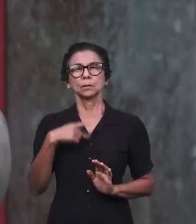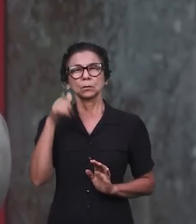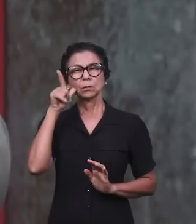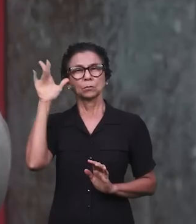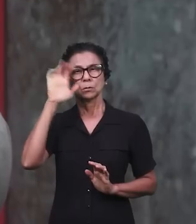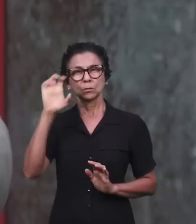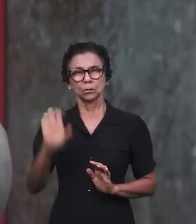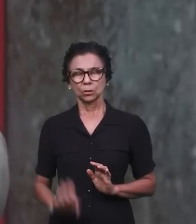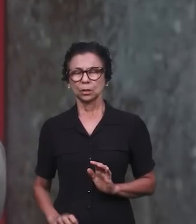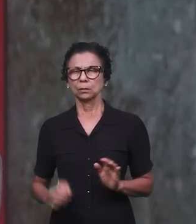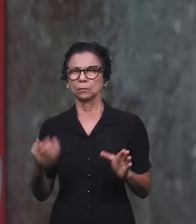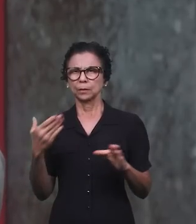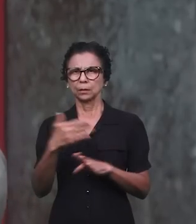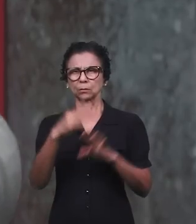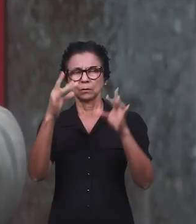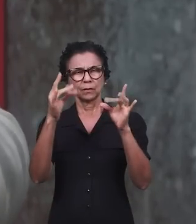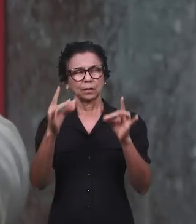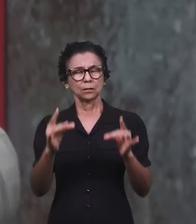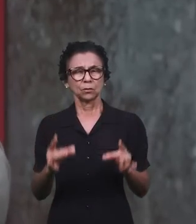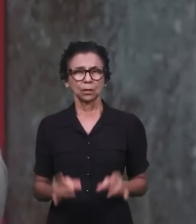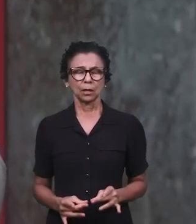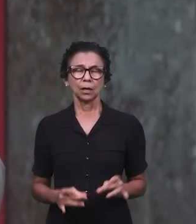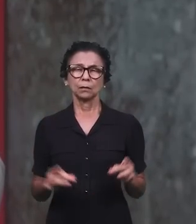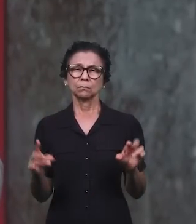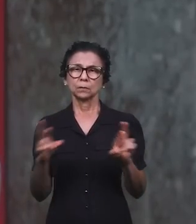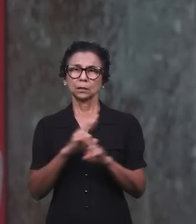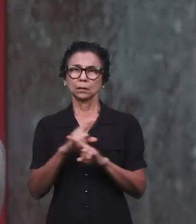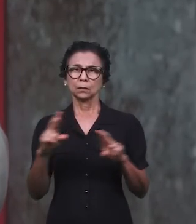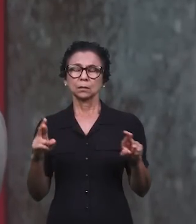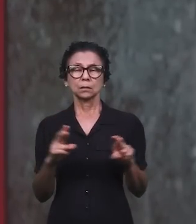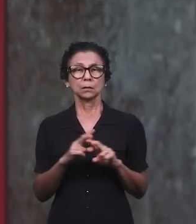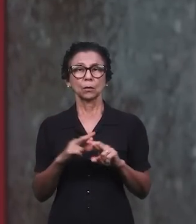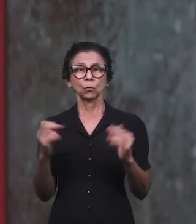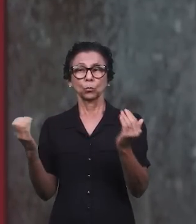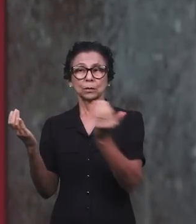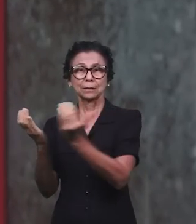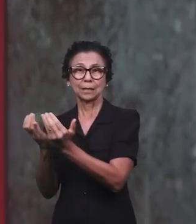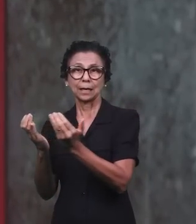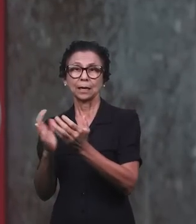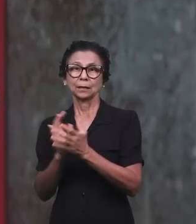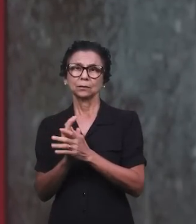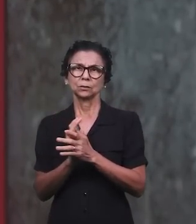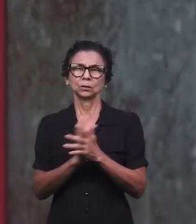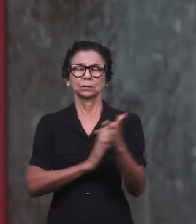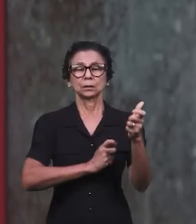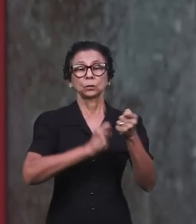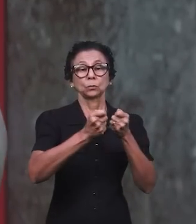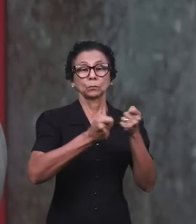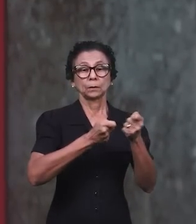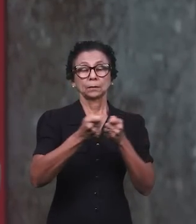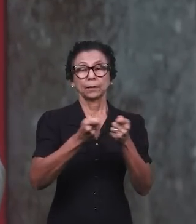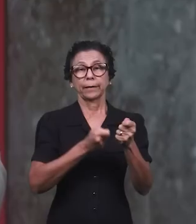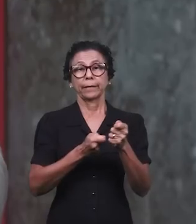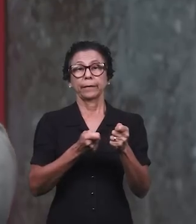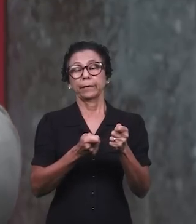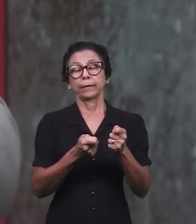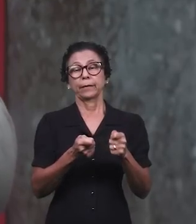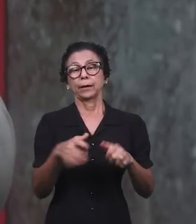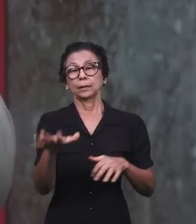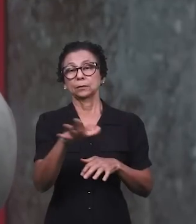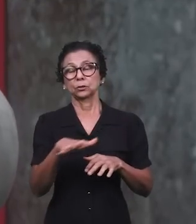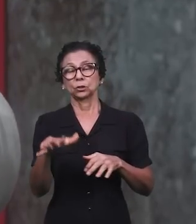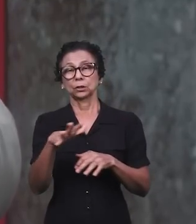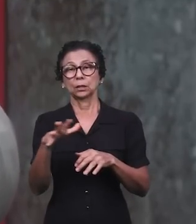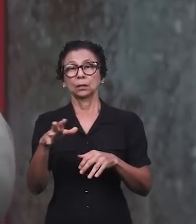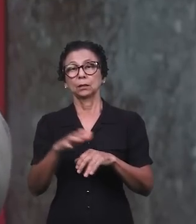foram movimentos militares cristãos, religiosos, para dominar aquela região, para tomar Jerusalém. Tiveram